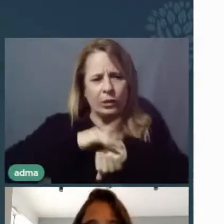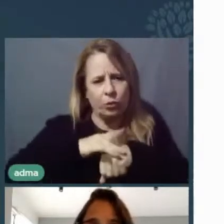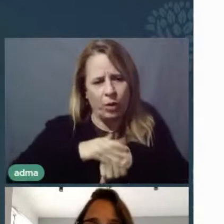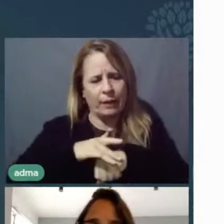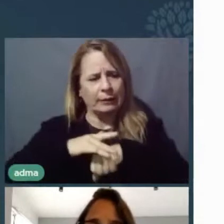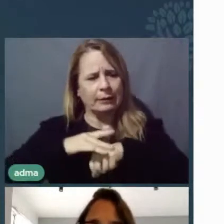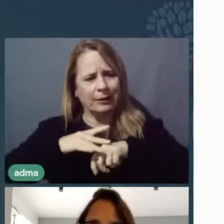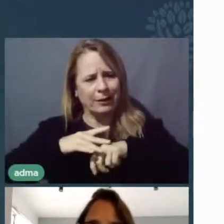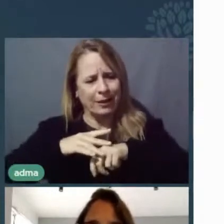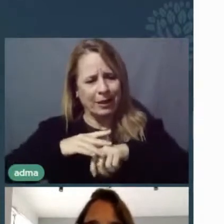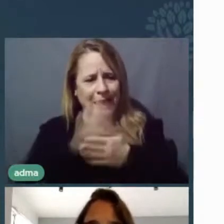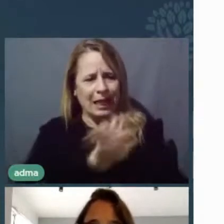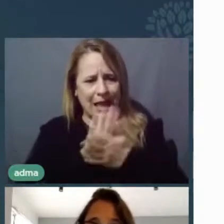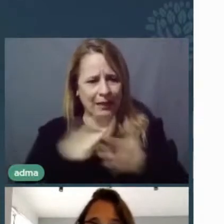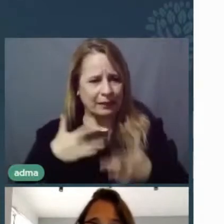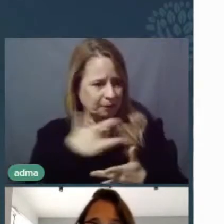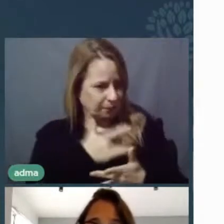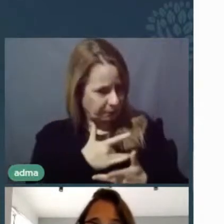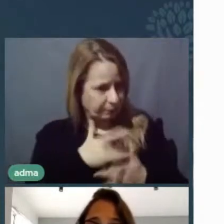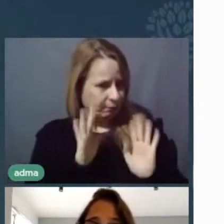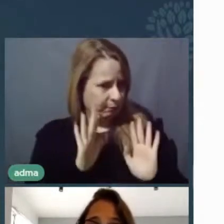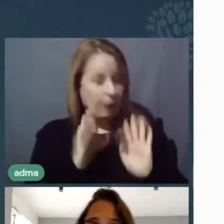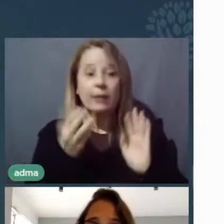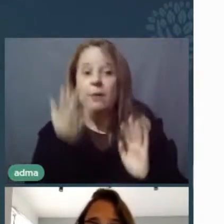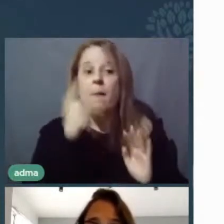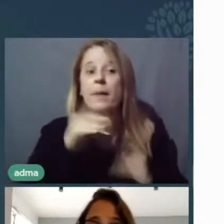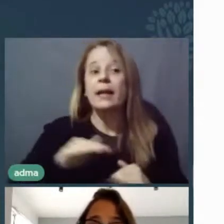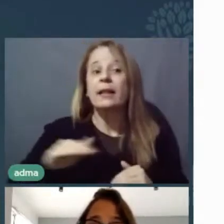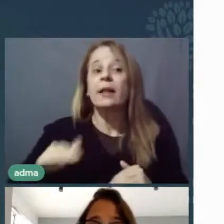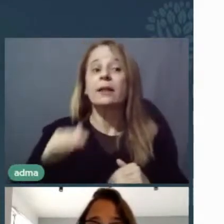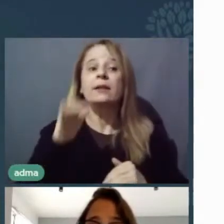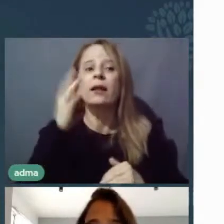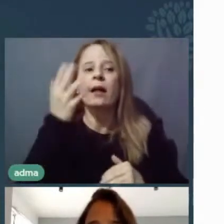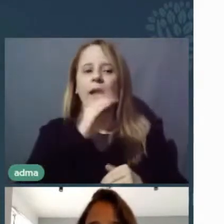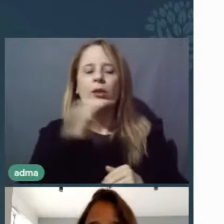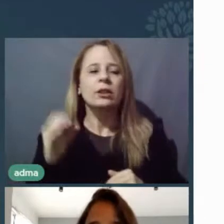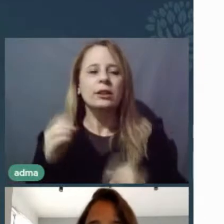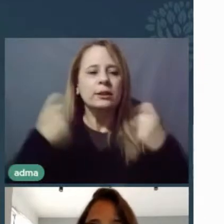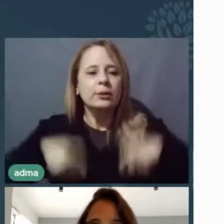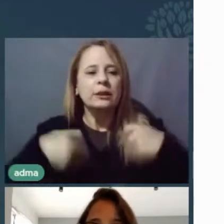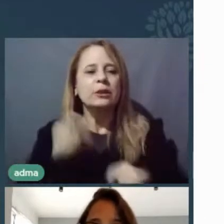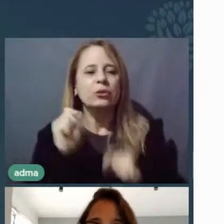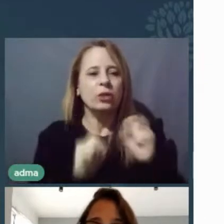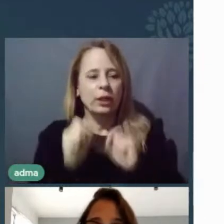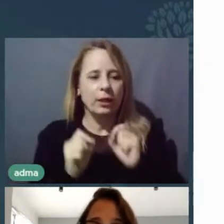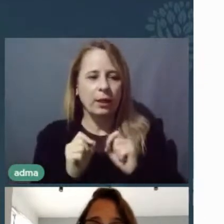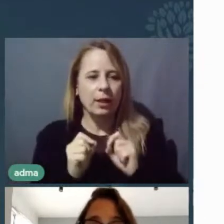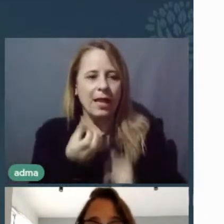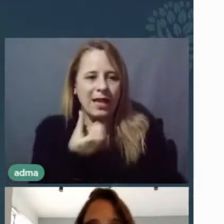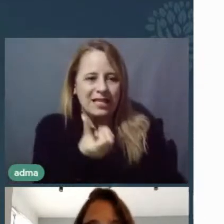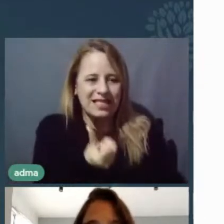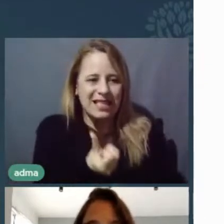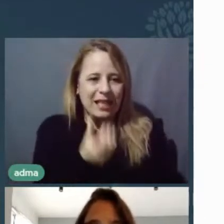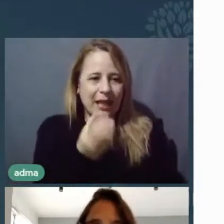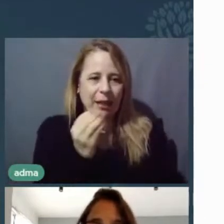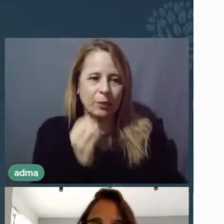saúde. Então, para crianças e adolescentes, está descrito que eles têm que fazer atividade física 60 minutos